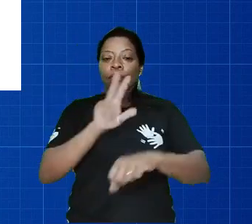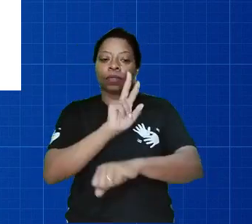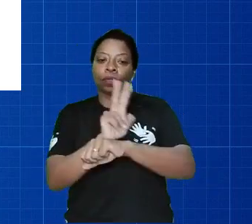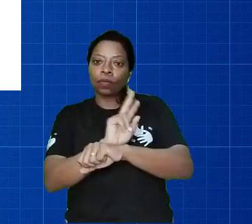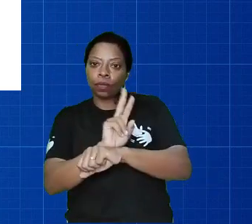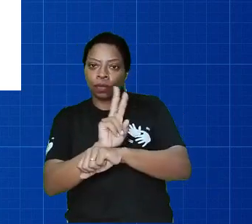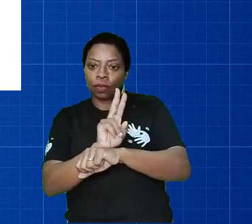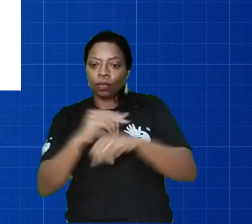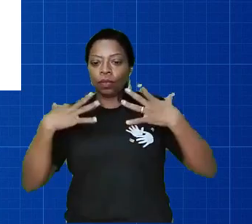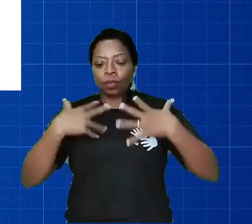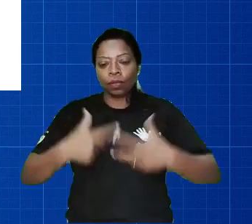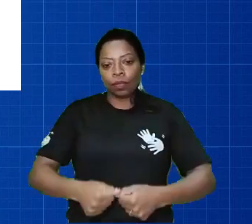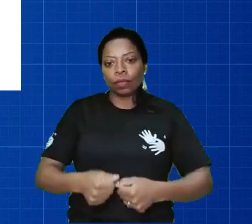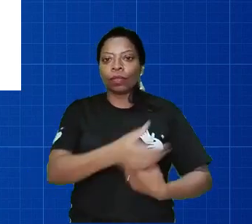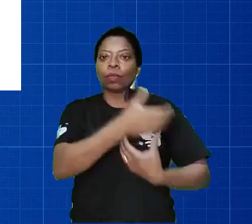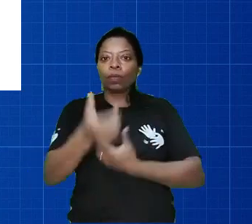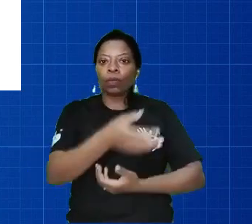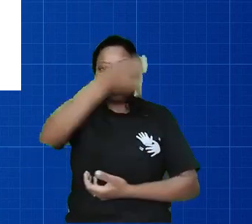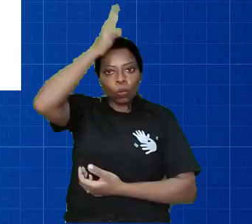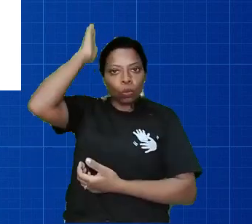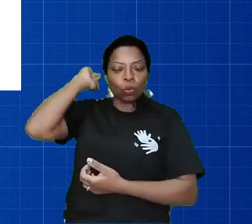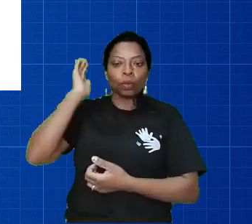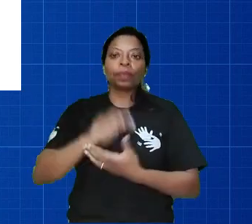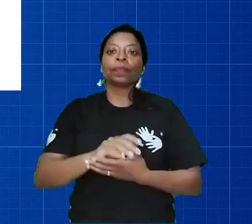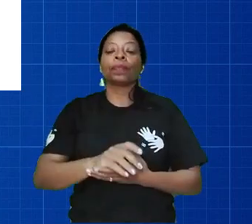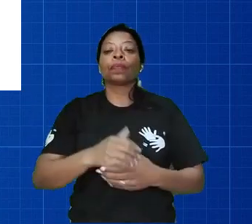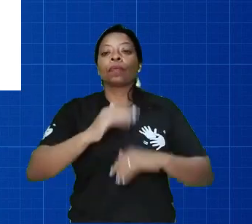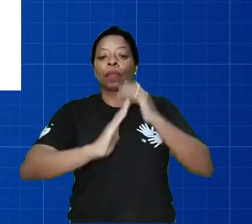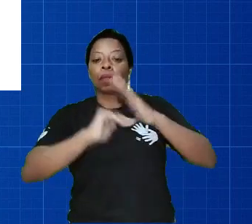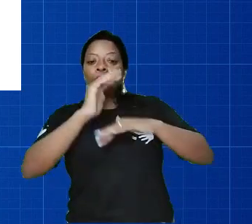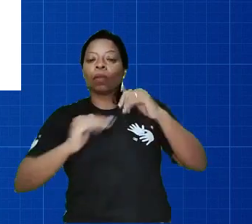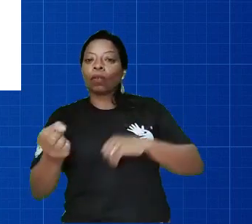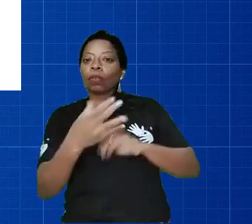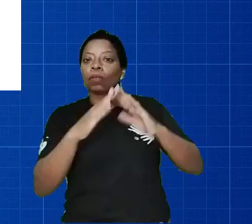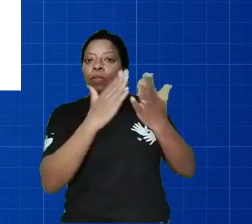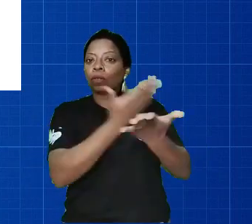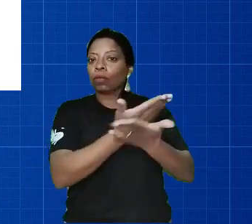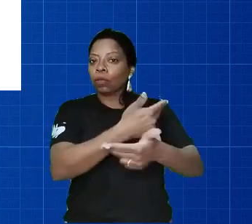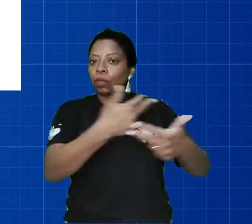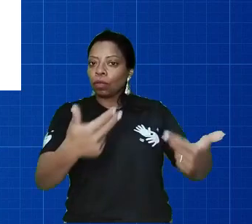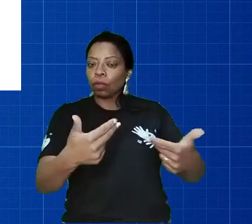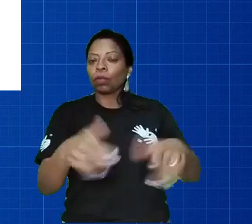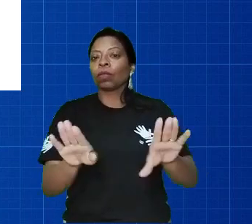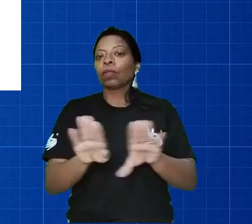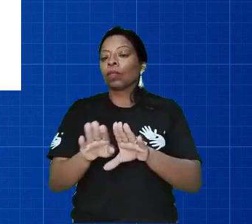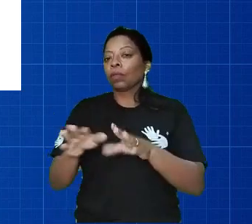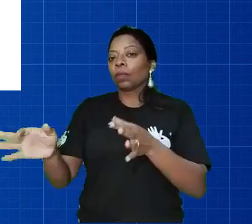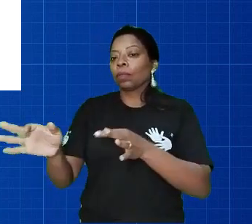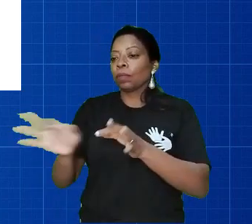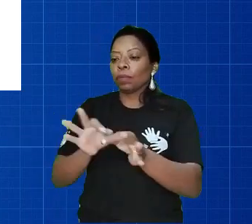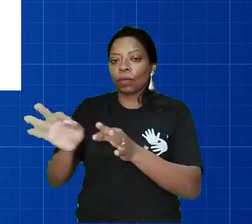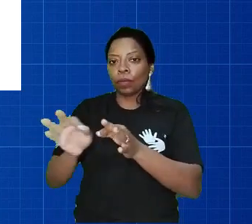relacionados à vigilância sanitária, ao Corpo de Bombeiros, a obras e novas unidades, a programas